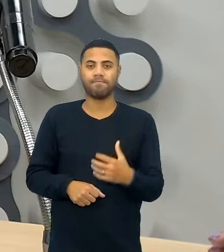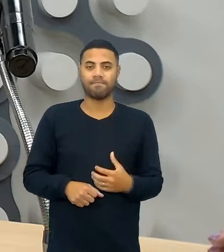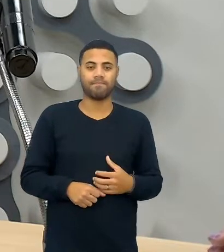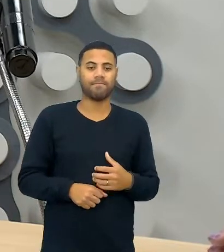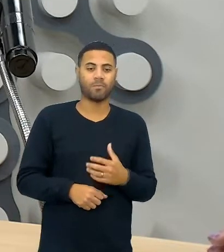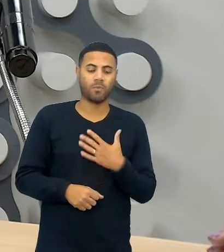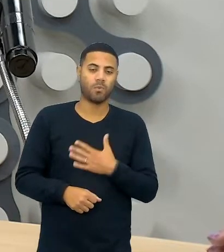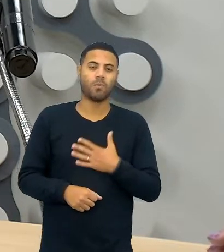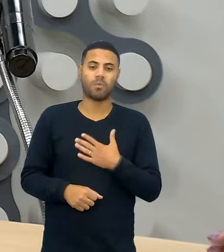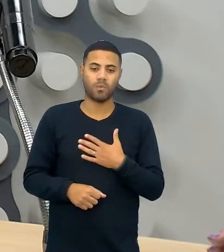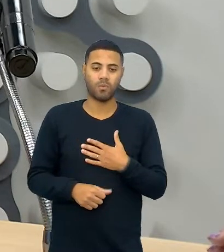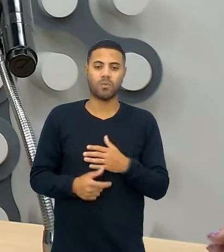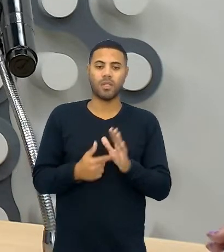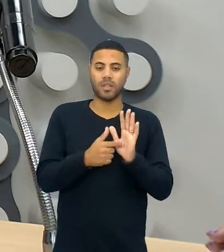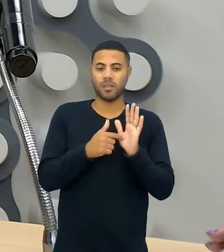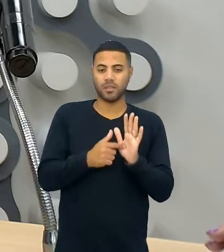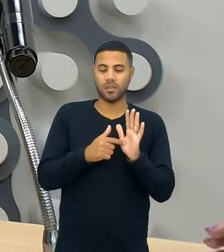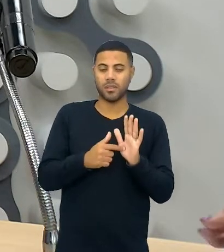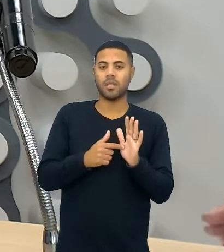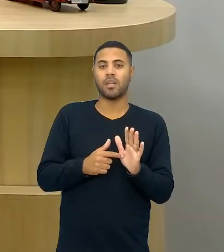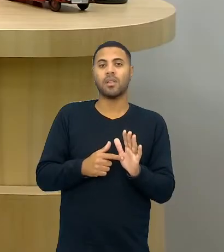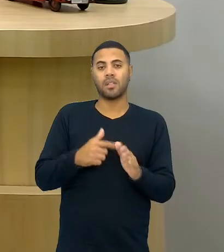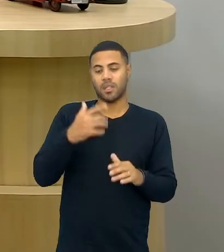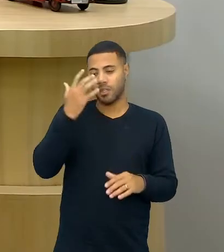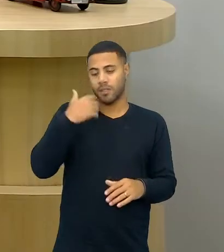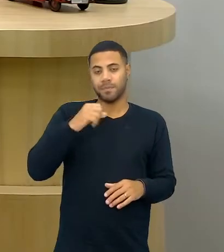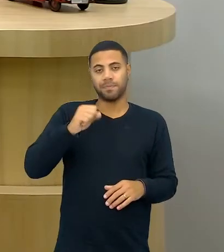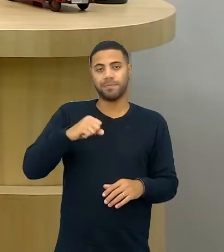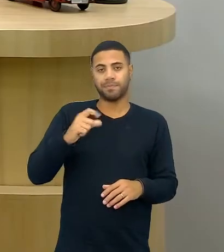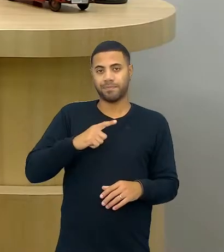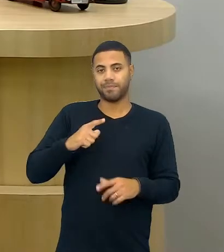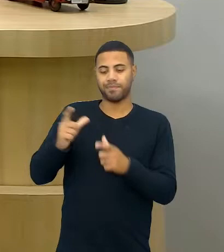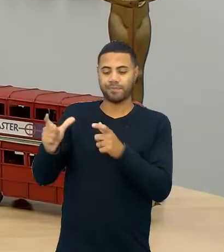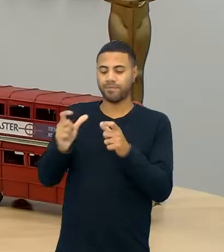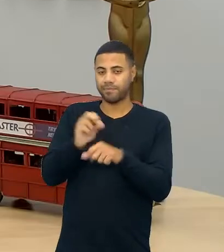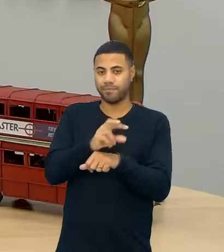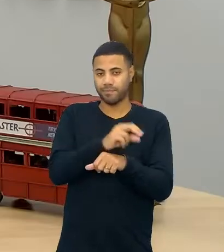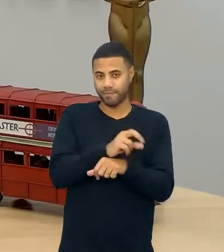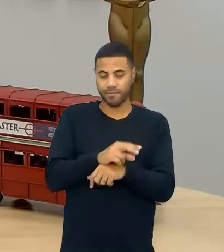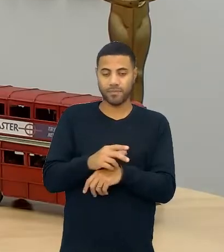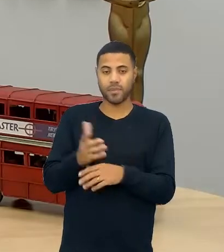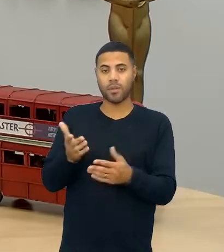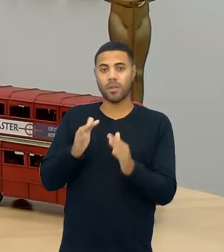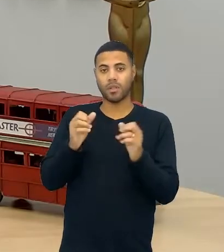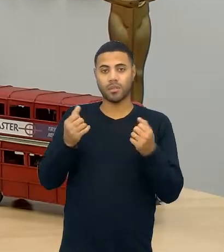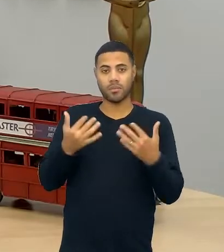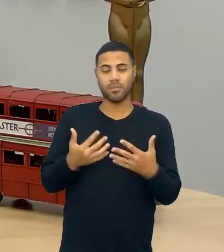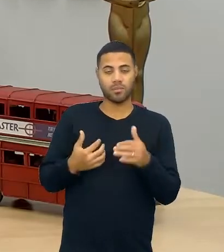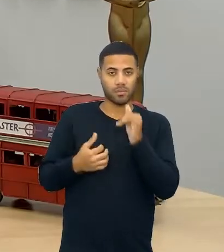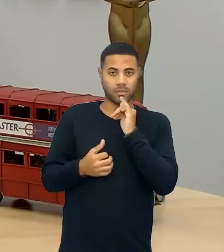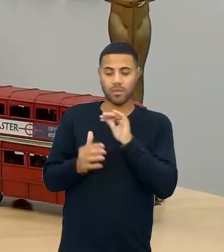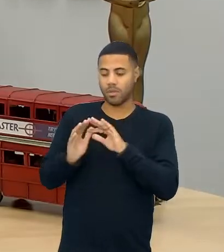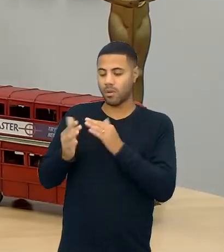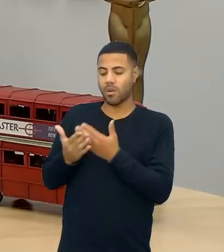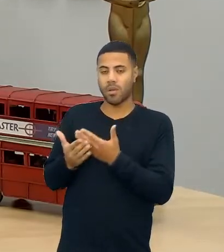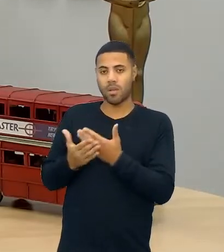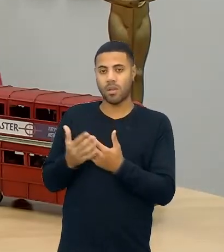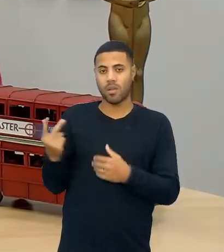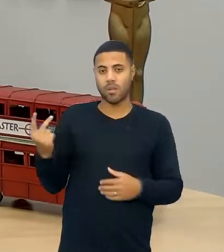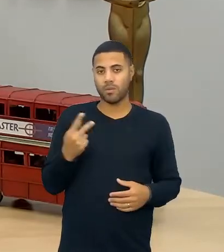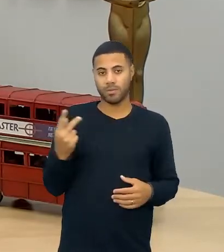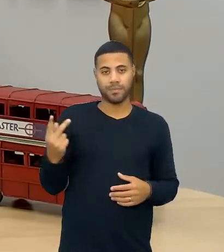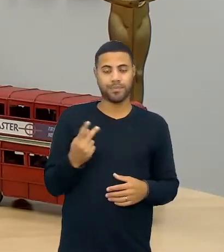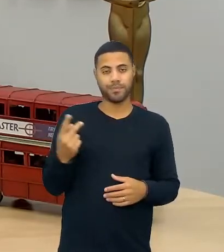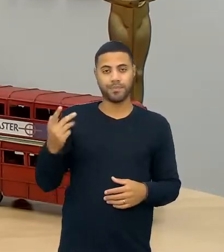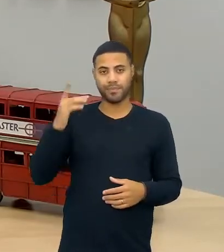ela bem reconhecida, eu levo a sério o jornalismo. Exato. E aí o que nós faremos na escola, né? Então nós duas aqui vamos pensar